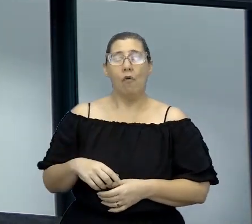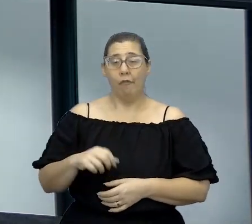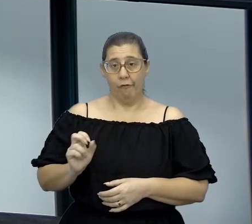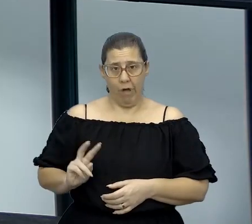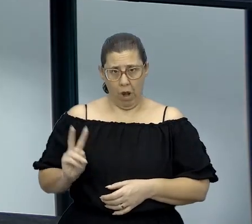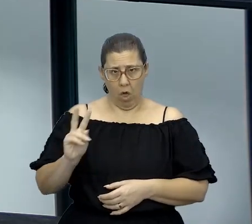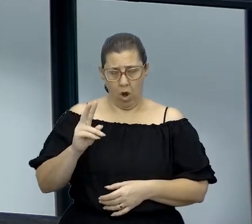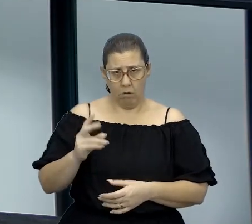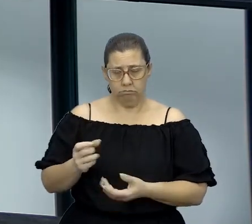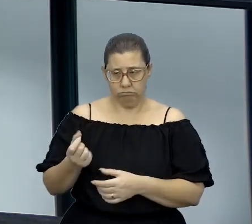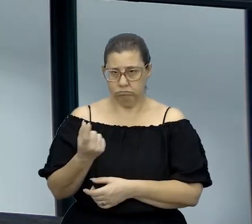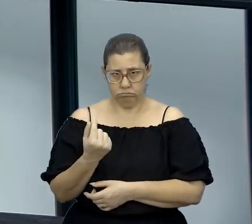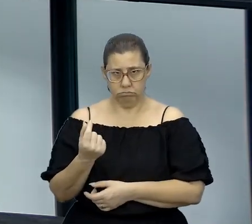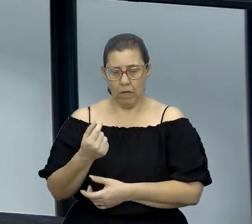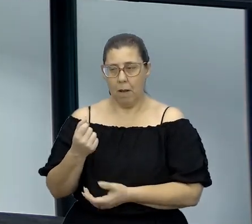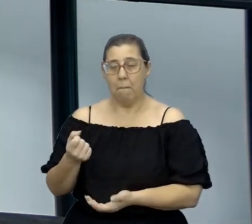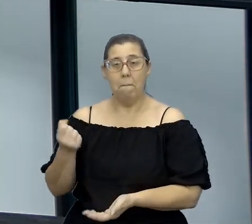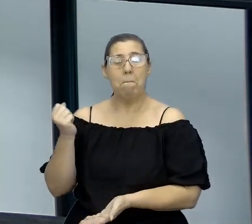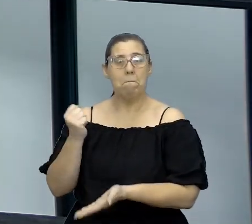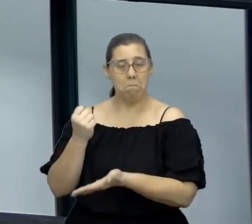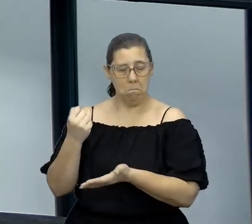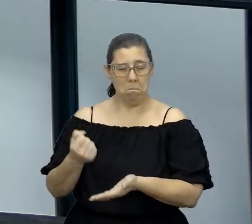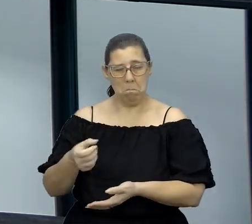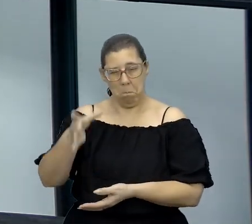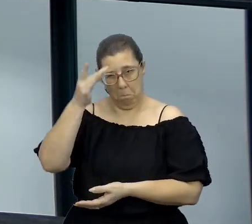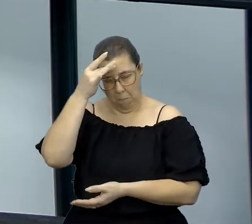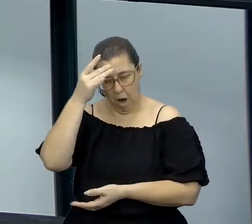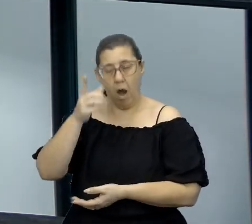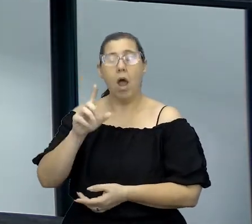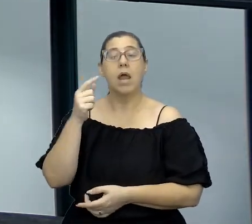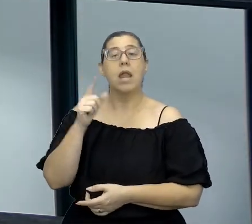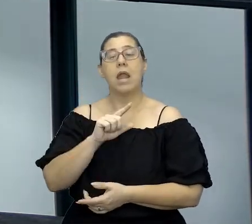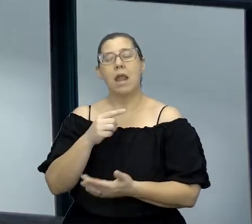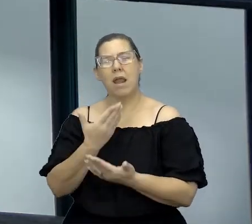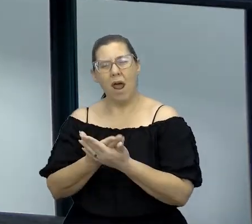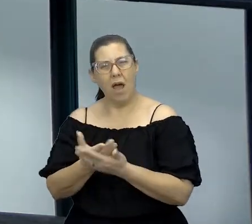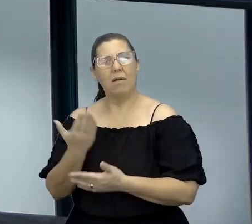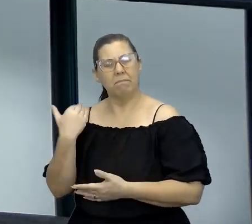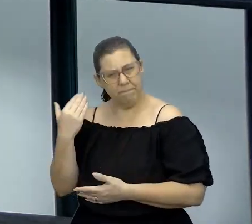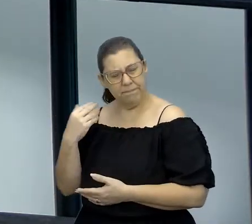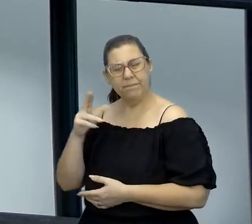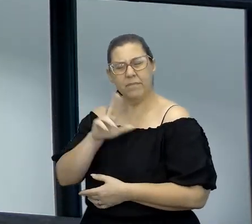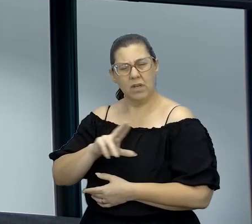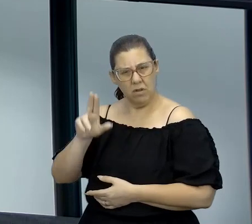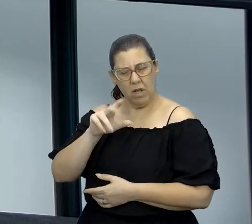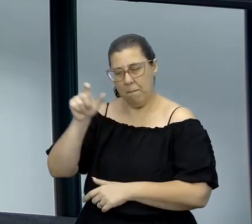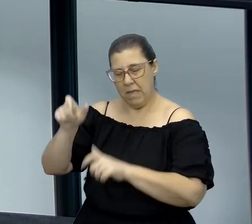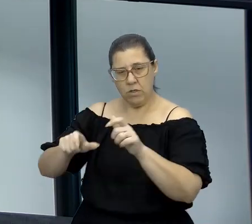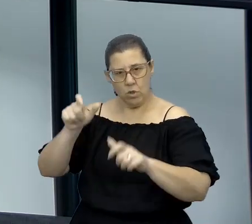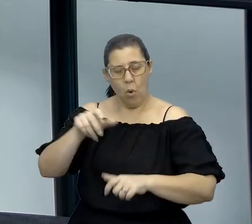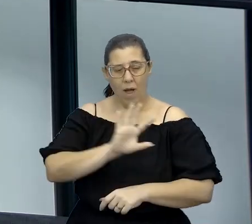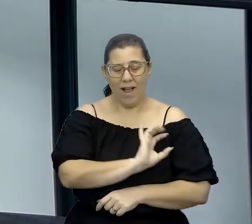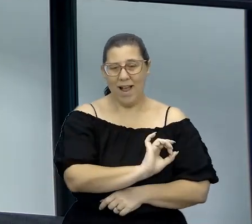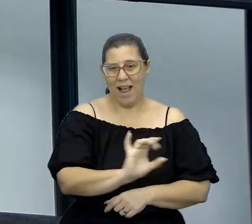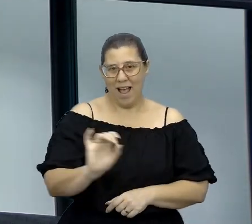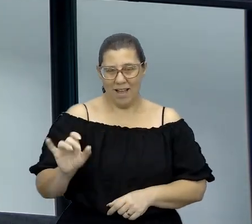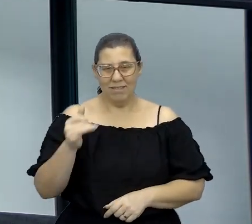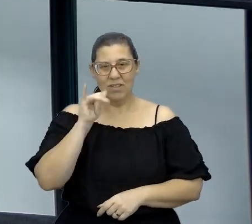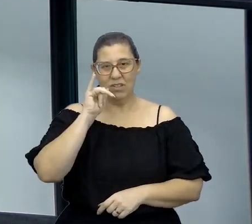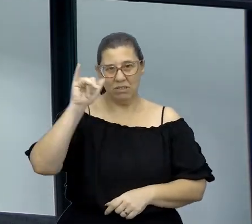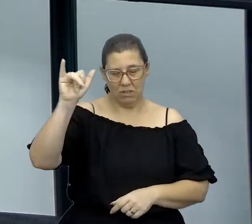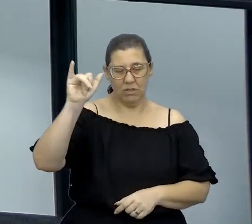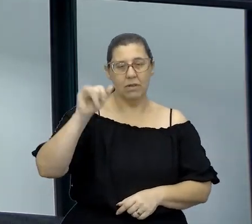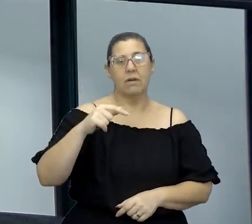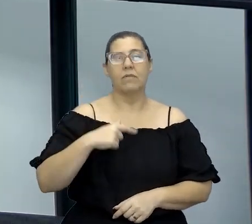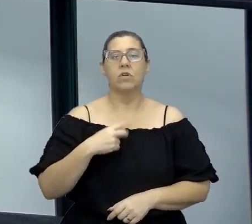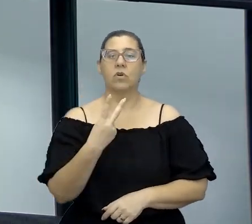muito importante. E naquela aula eu cheguei à conclusão que o consumo por pessoa de